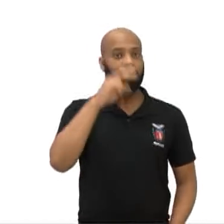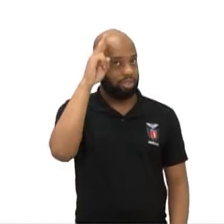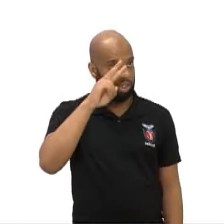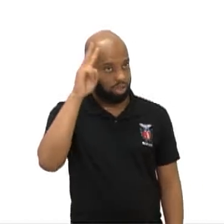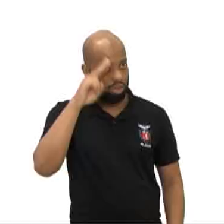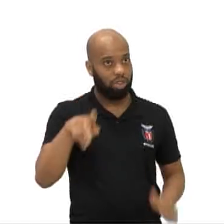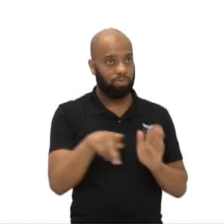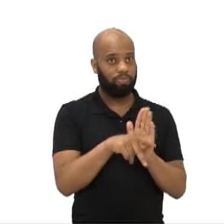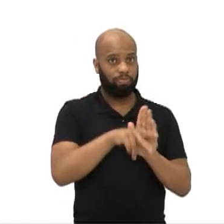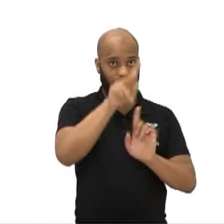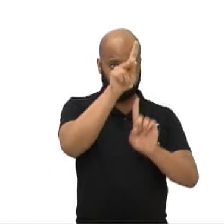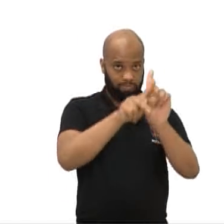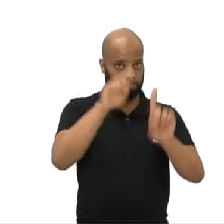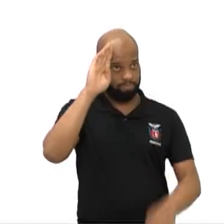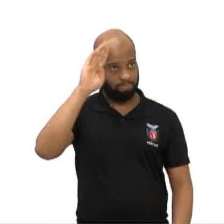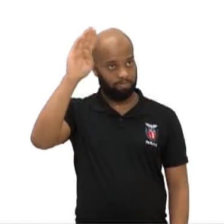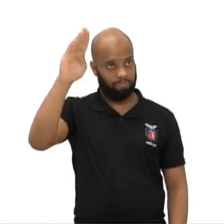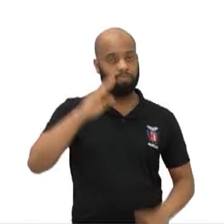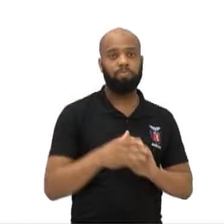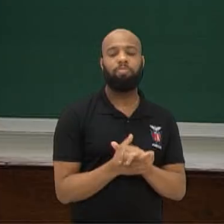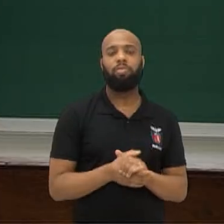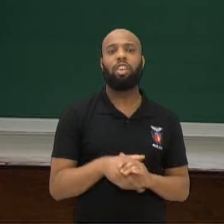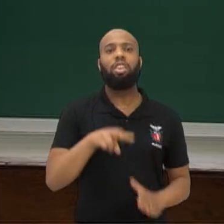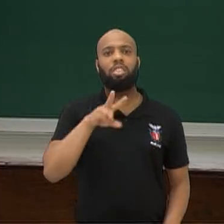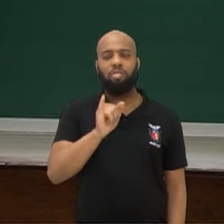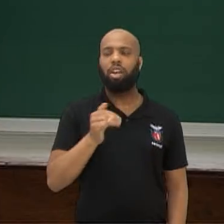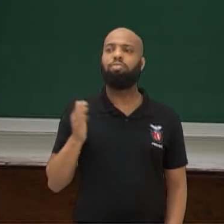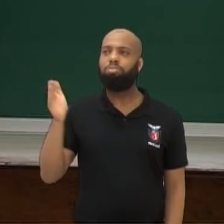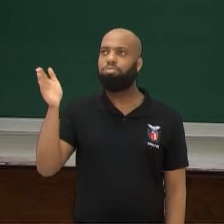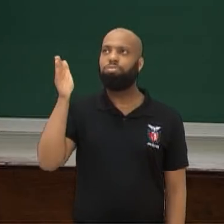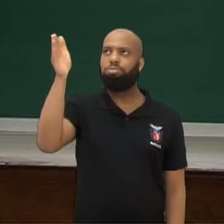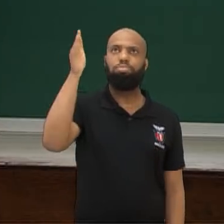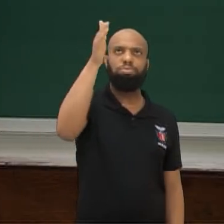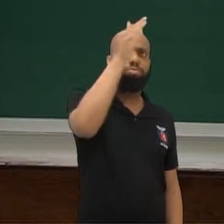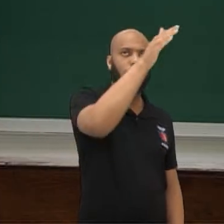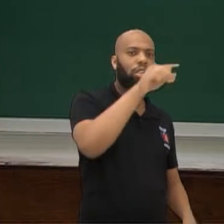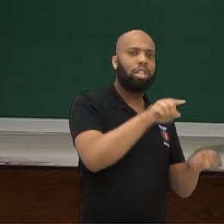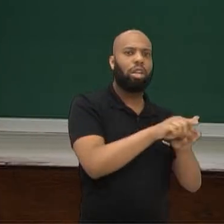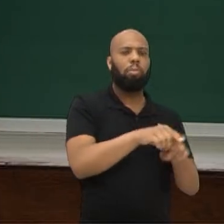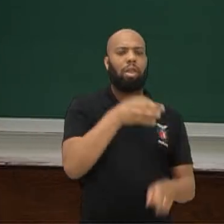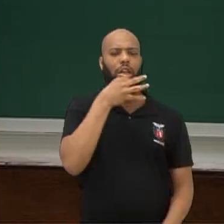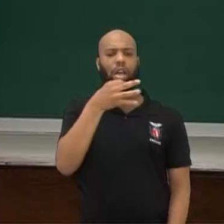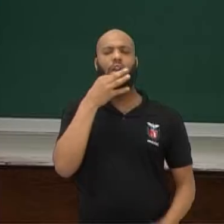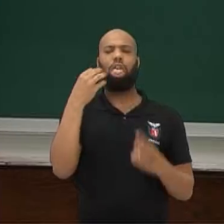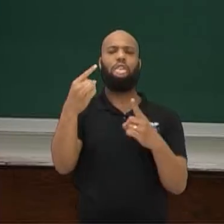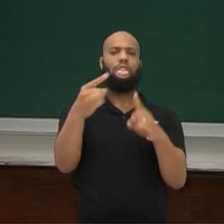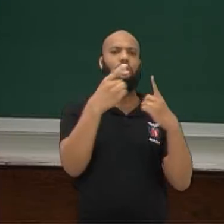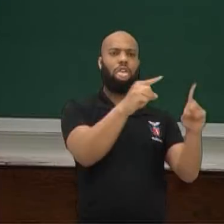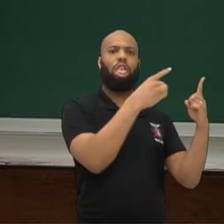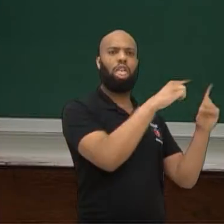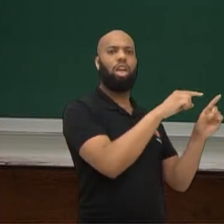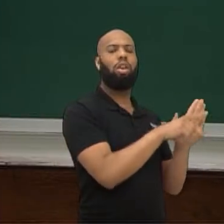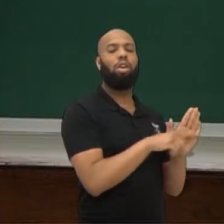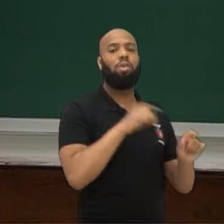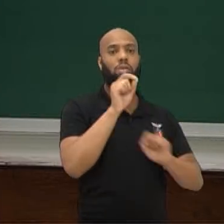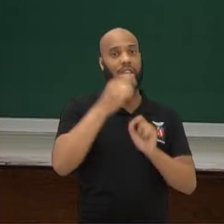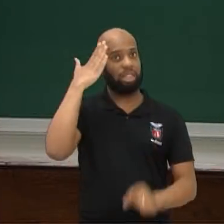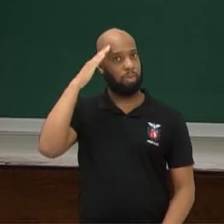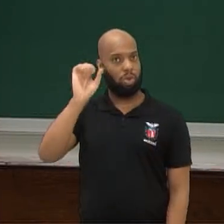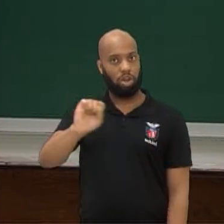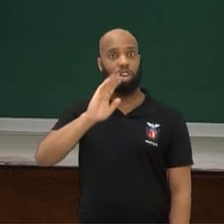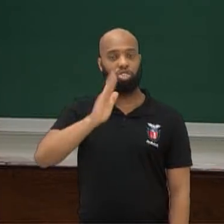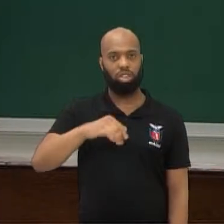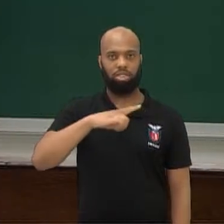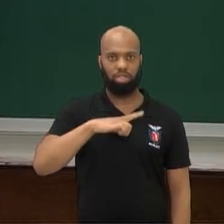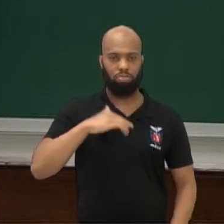história de um personagem principal que fica o tempo todo fazendo críticas aos saberes aí historicamente construídos.